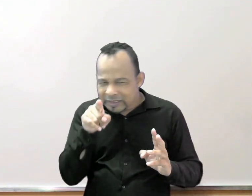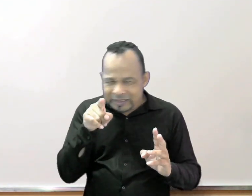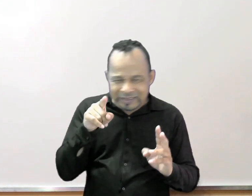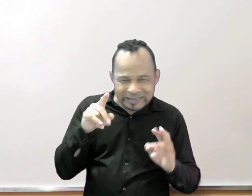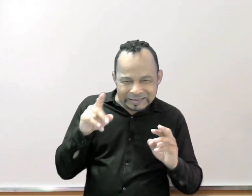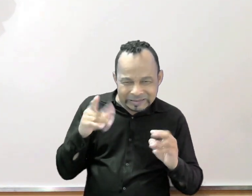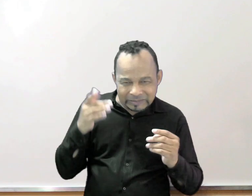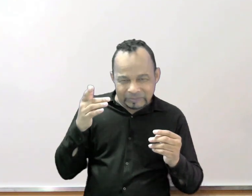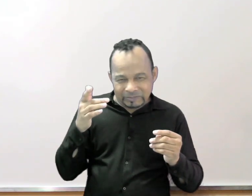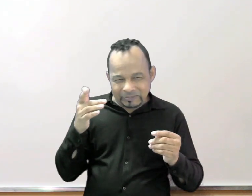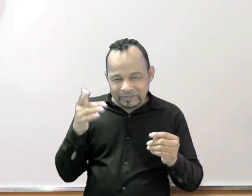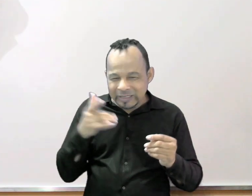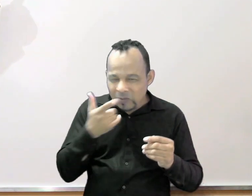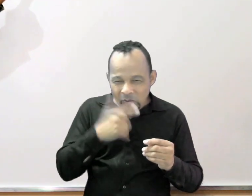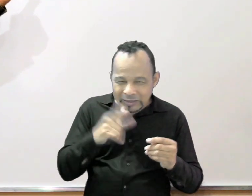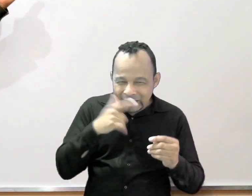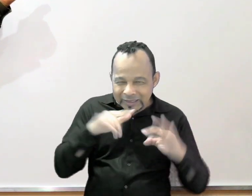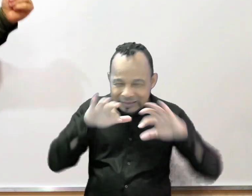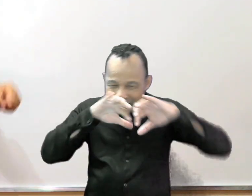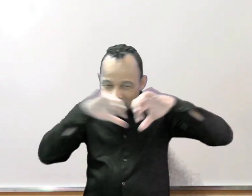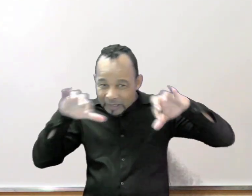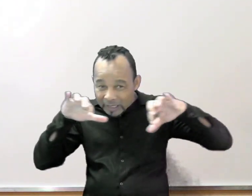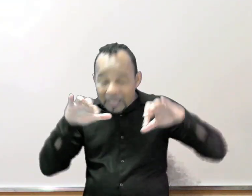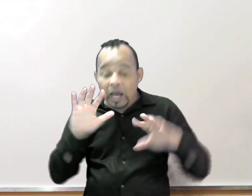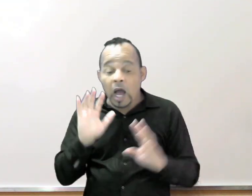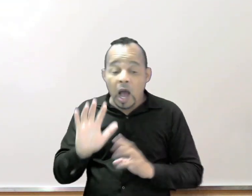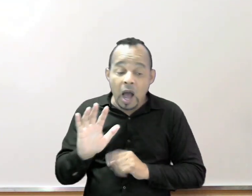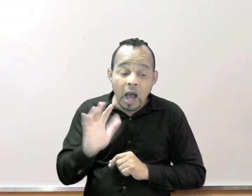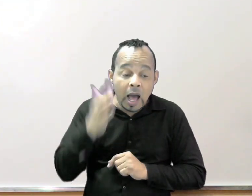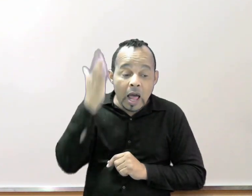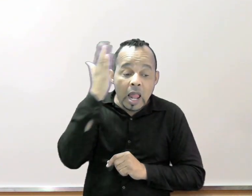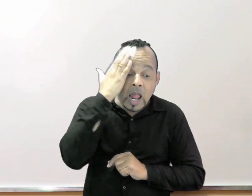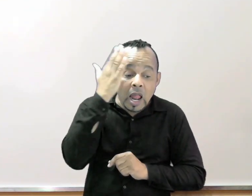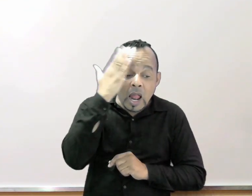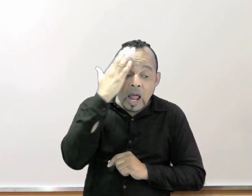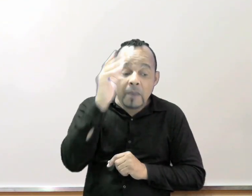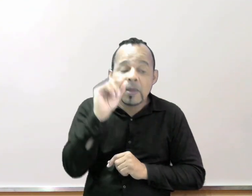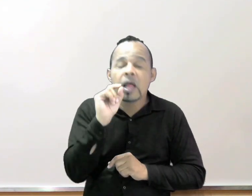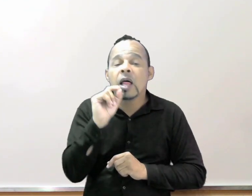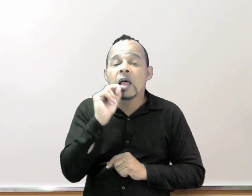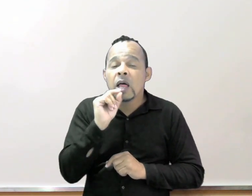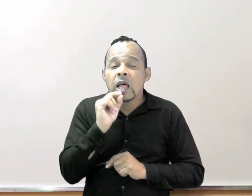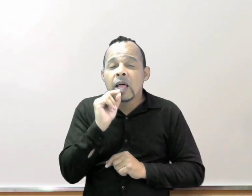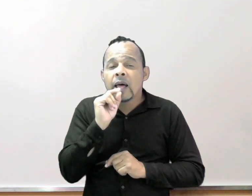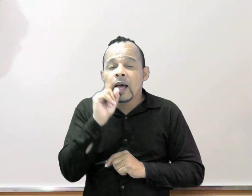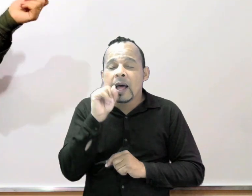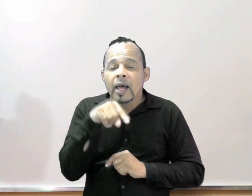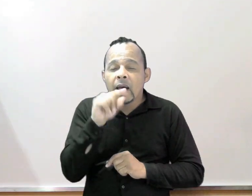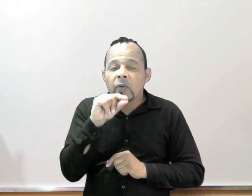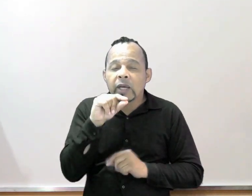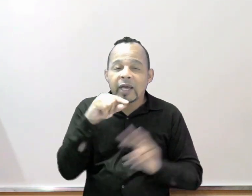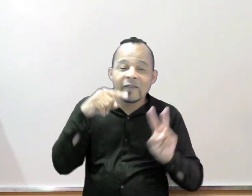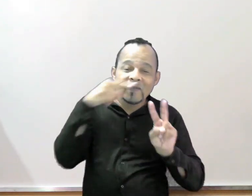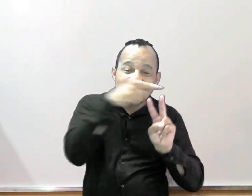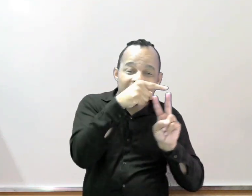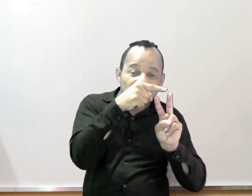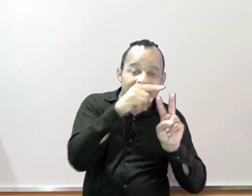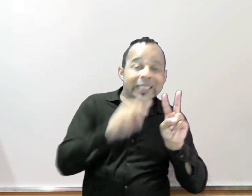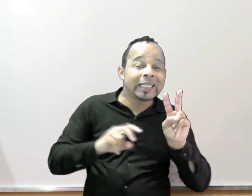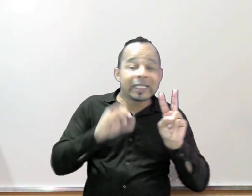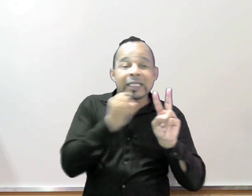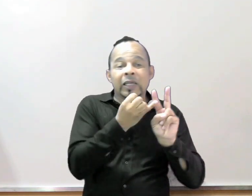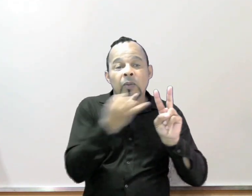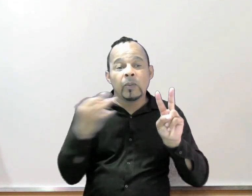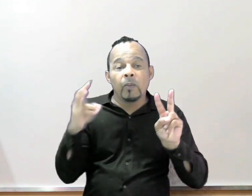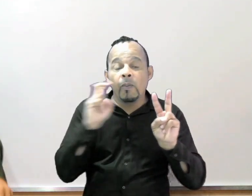conseguindo distinguir as cores aqui neste quadro, você pode ter a impressão de que é um vetor de 5 componentes e